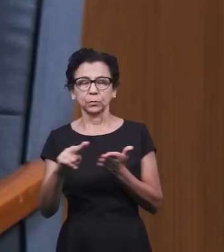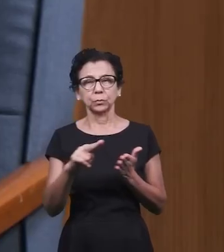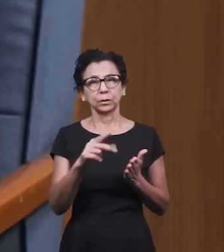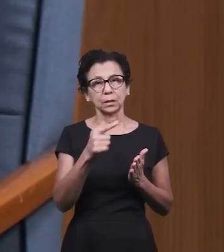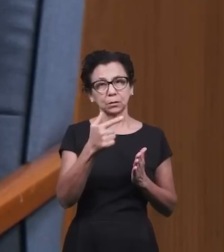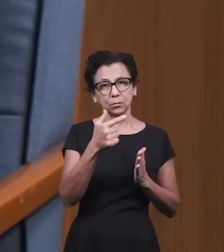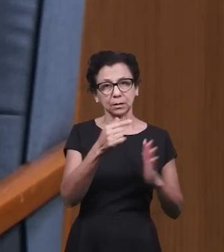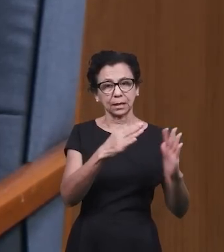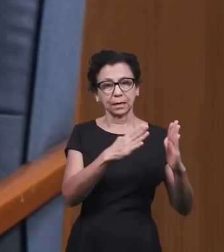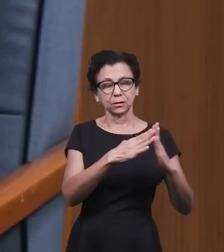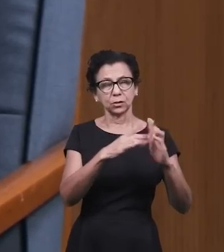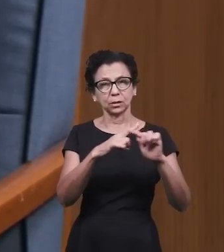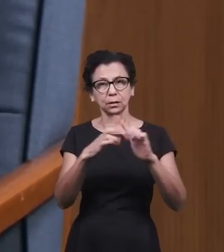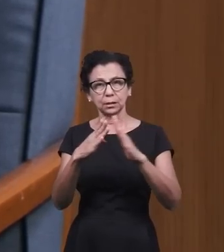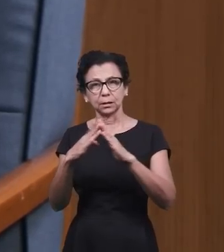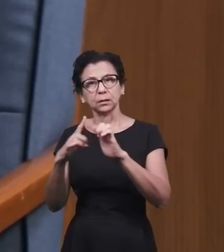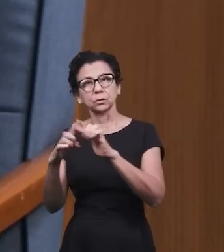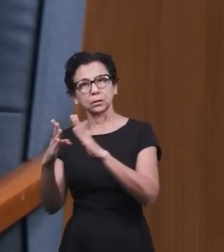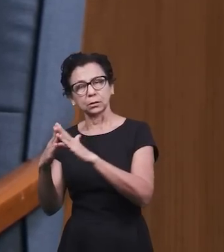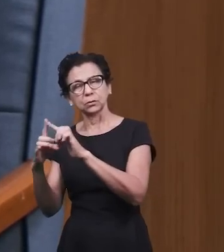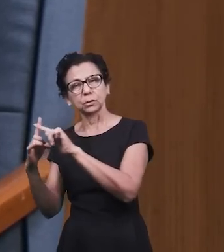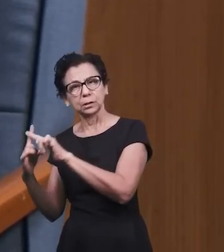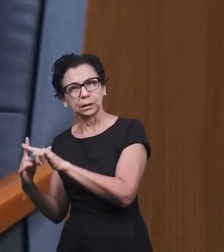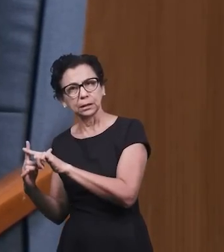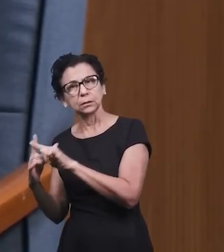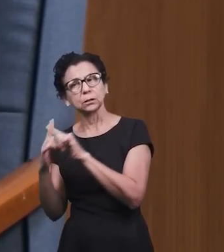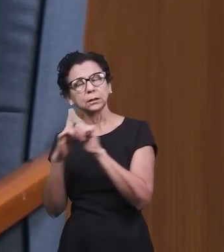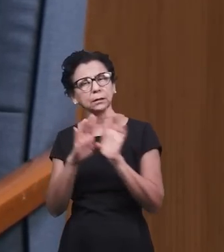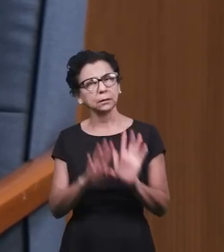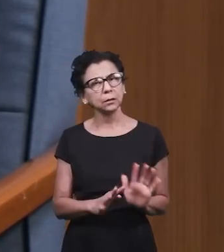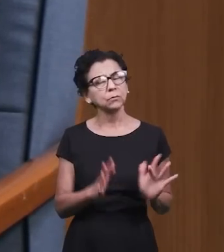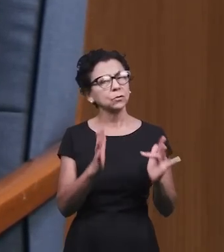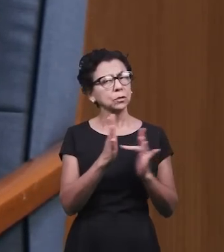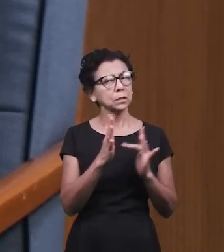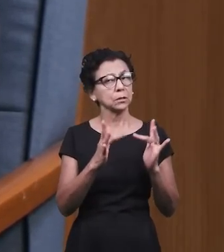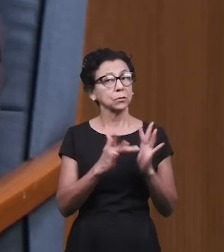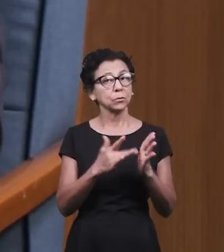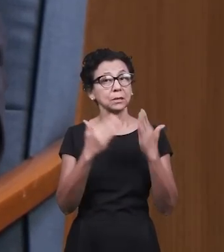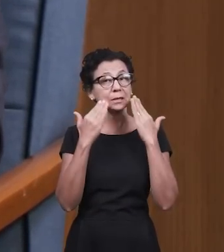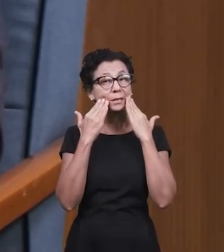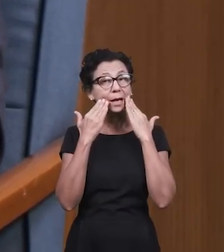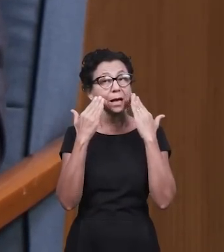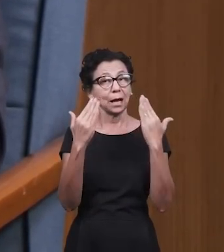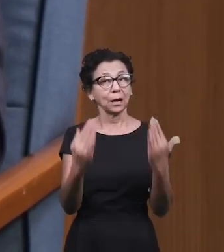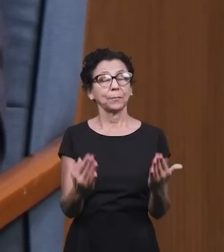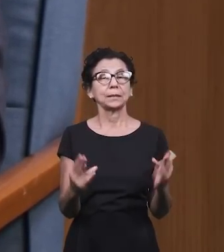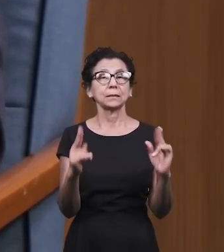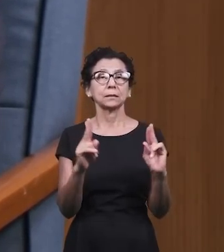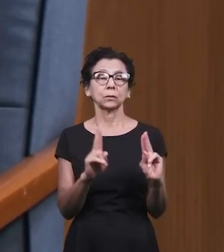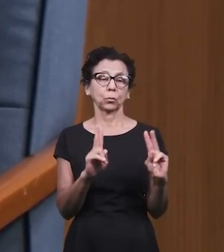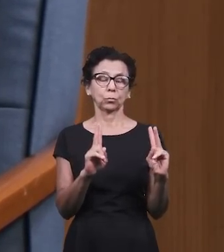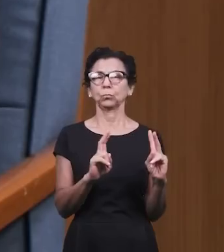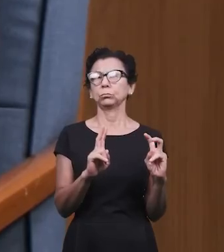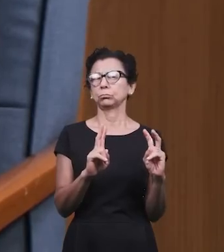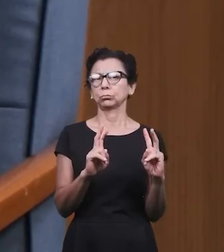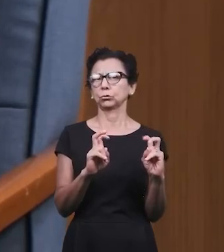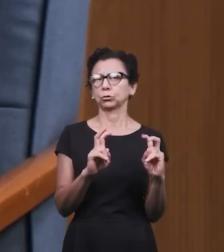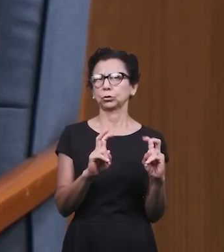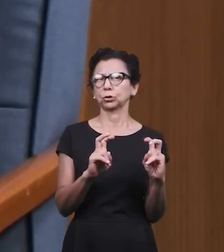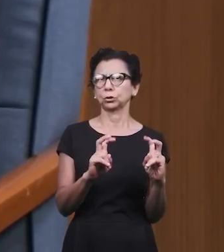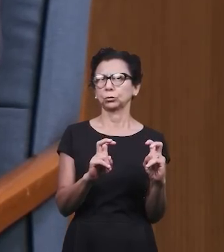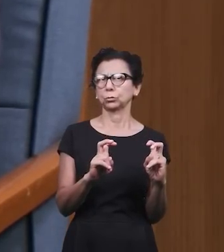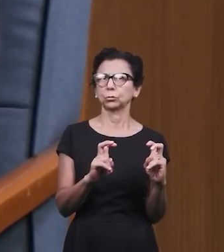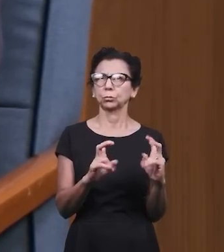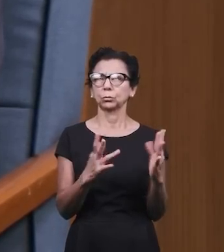título atribuído ao Senhor Jesus. Esse título não é apenas,